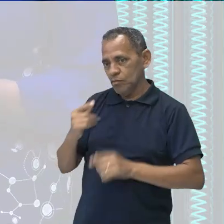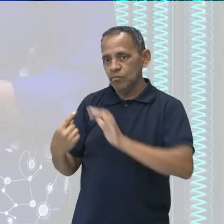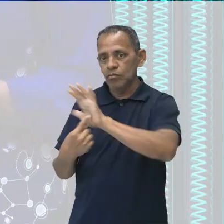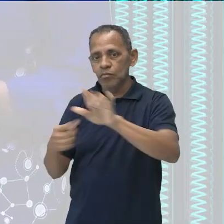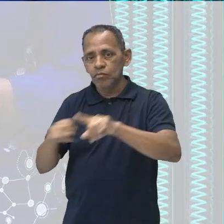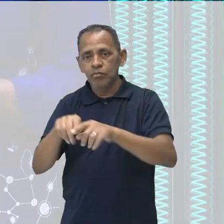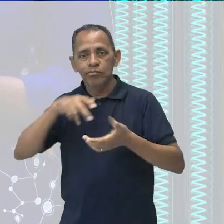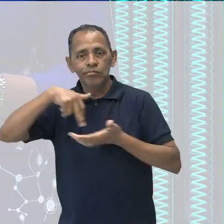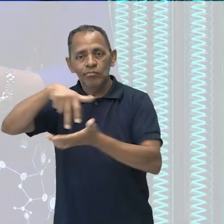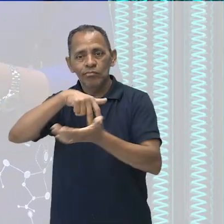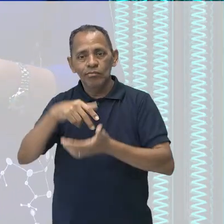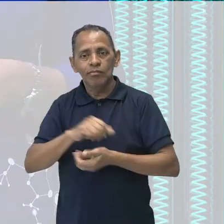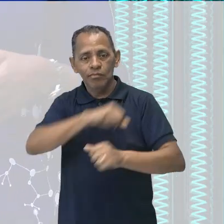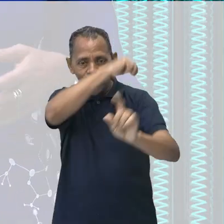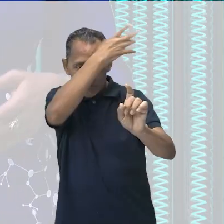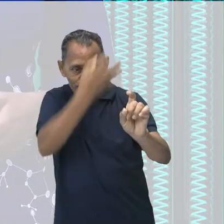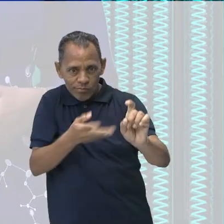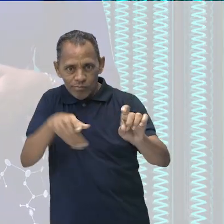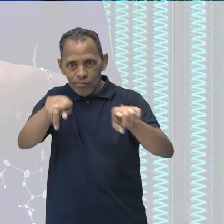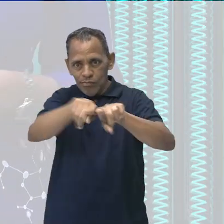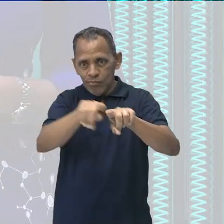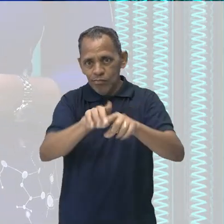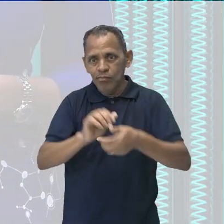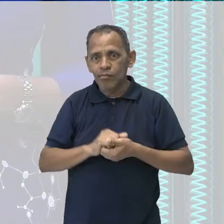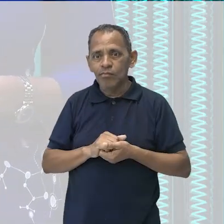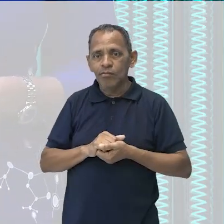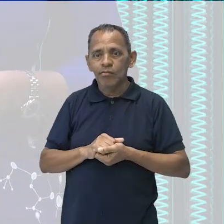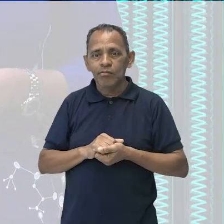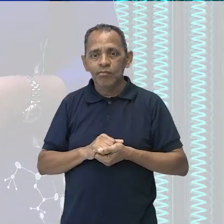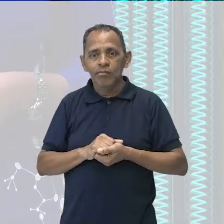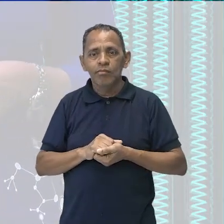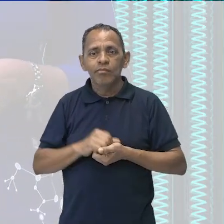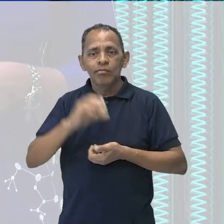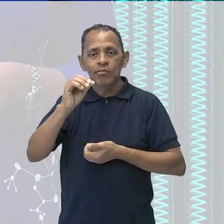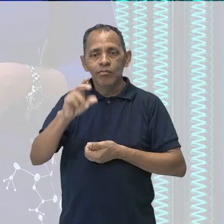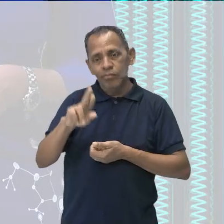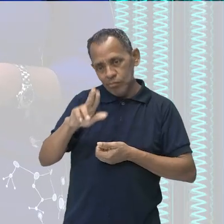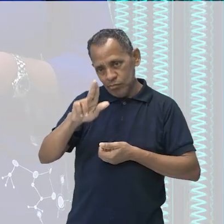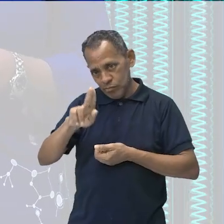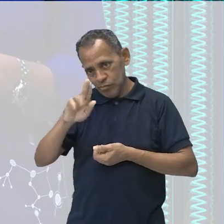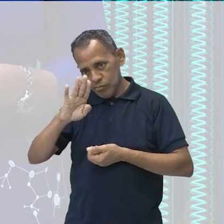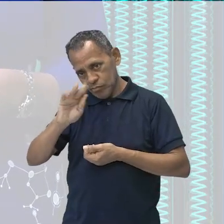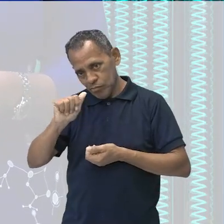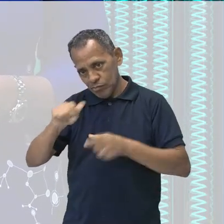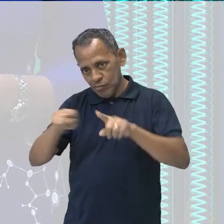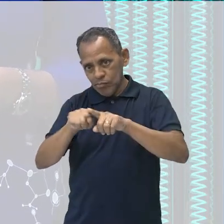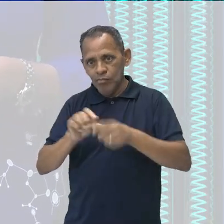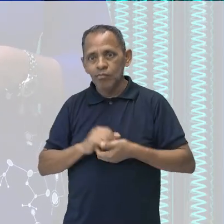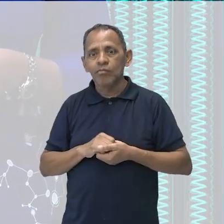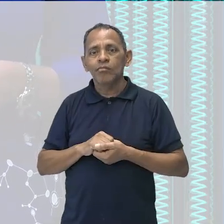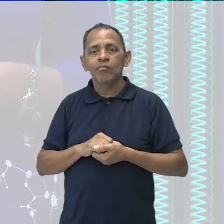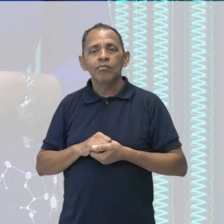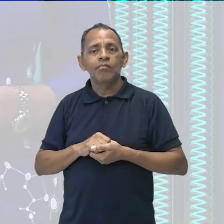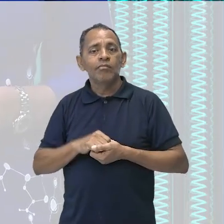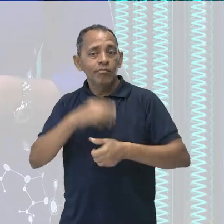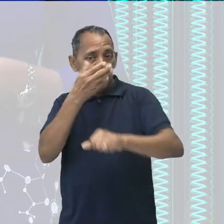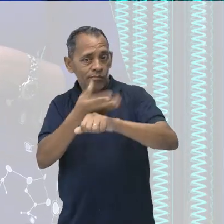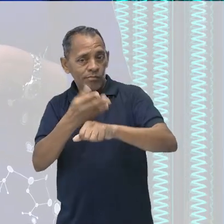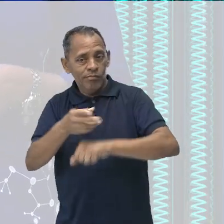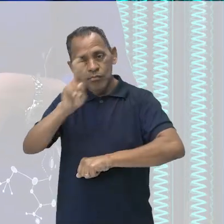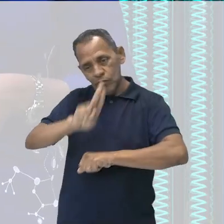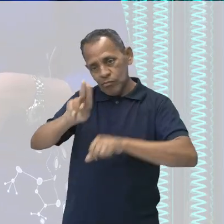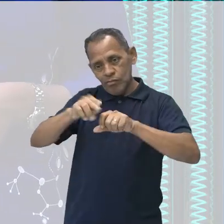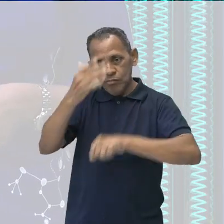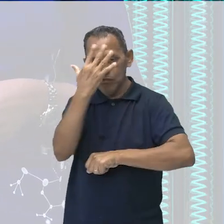temos aqui nessa imagem danças e rituais da tradição Yoruba e Zulu e danças e